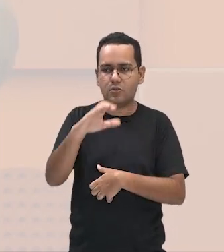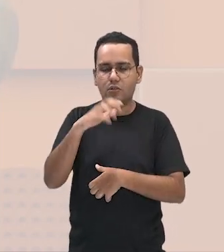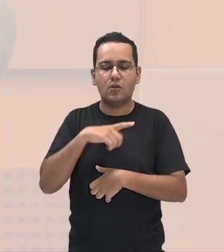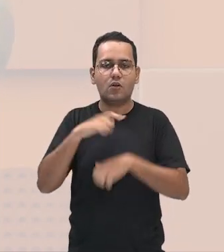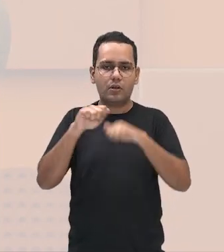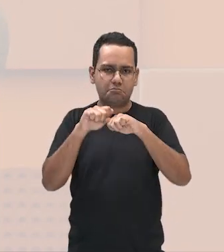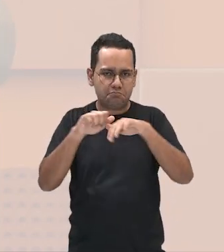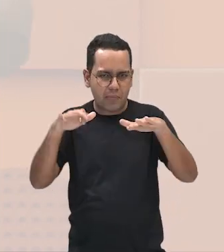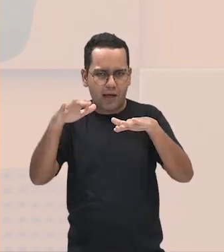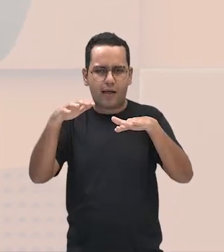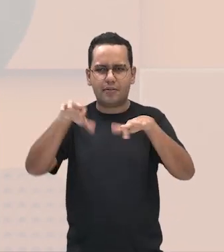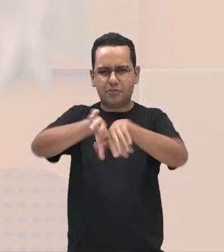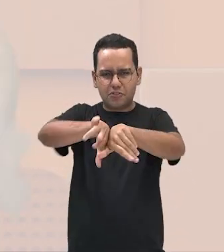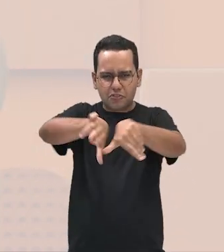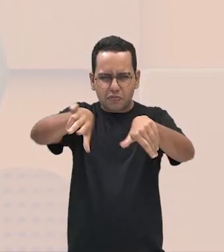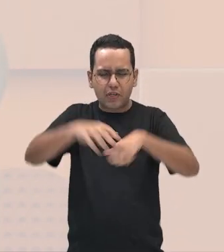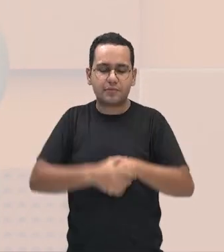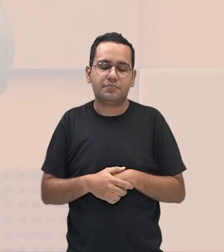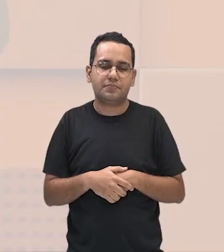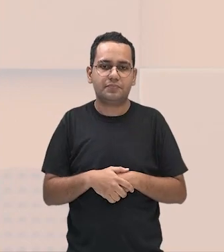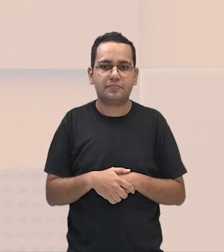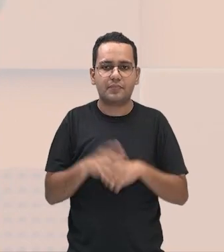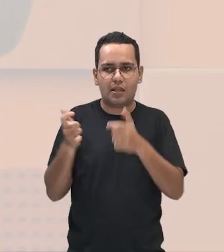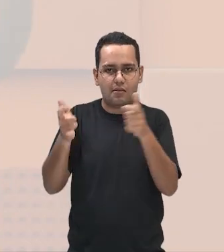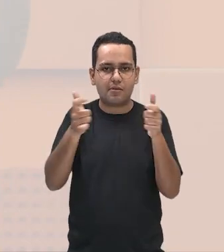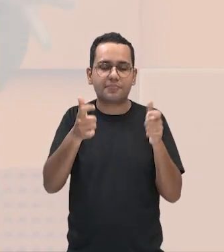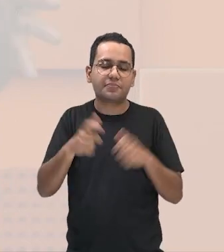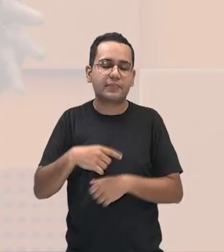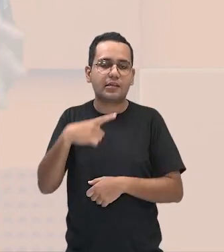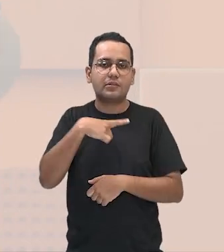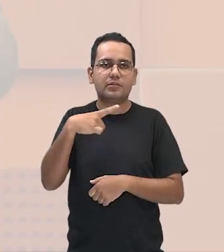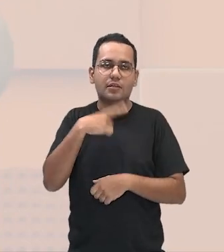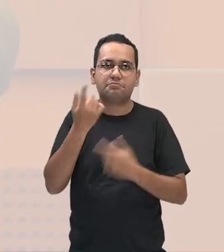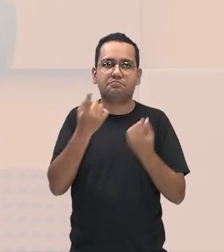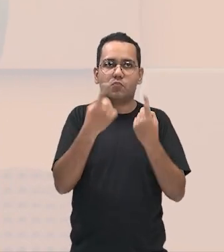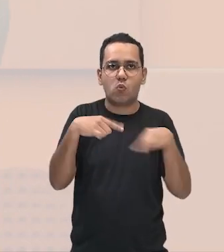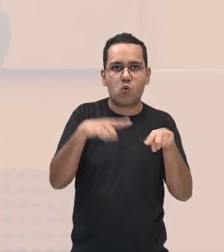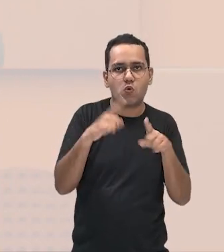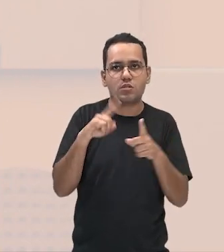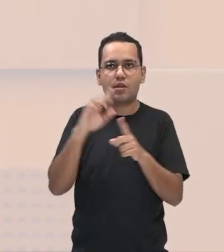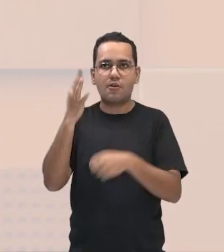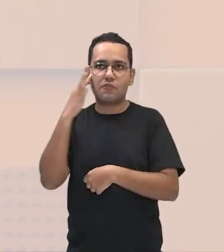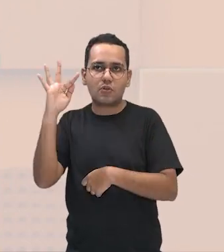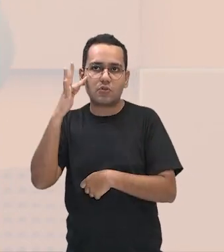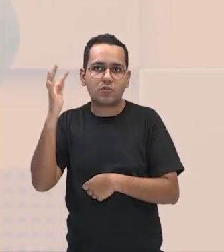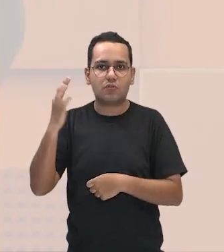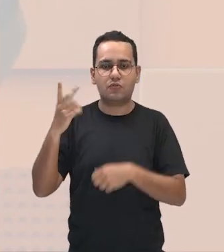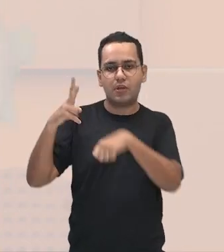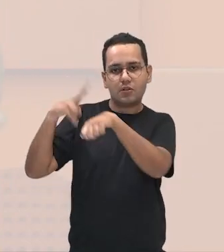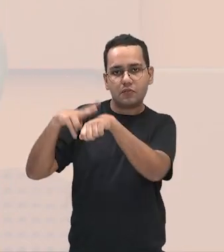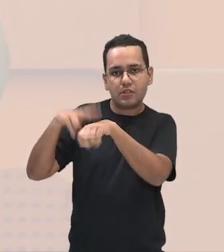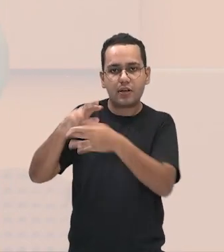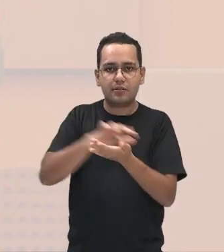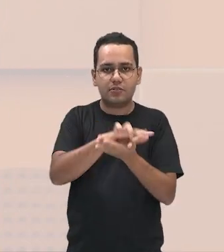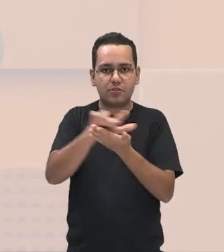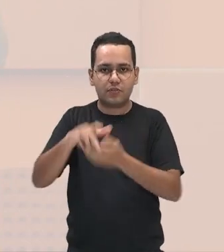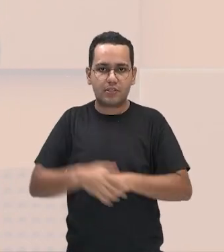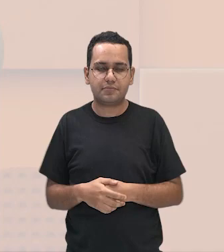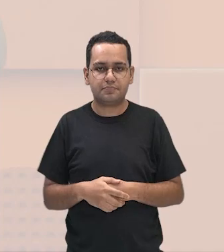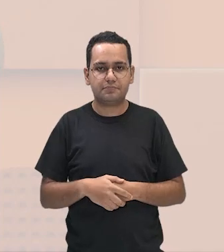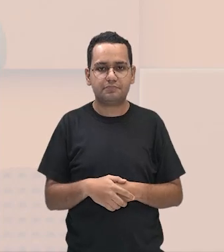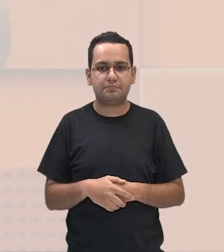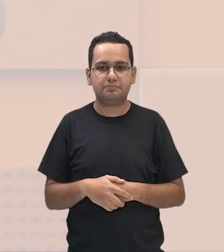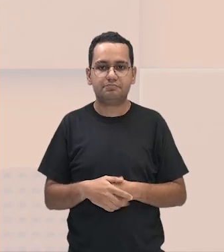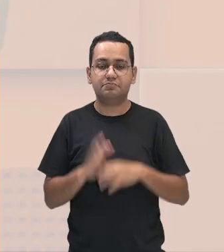tá? Seja na filosofia, seja na música, seja dentro, então, das igrejas através dos vitrais. Atingi o meu objetivo, que era,